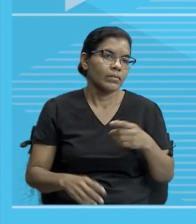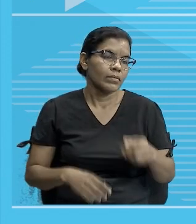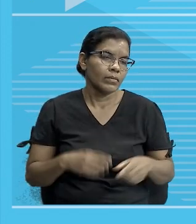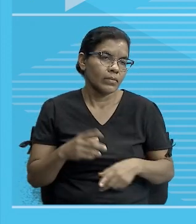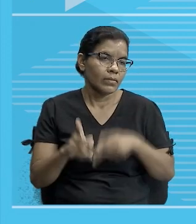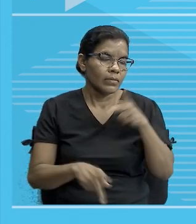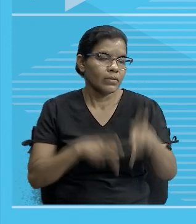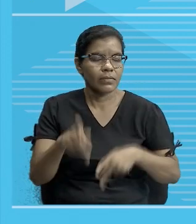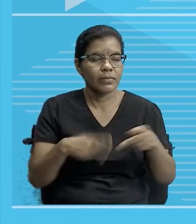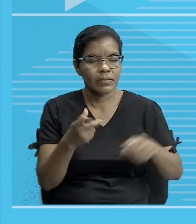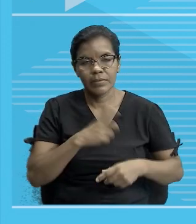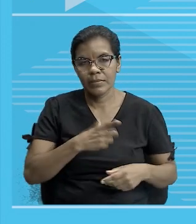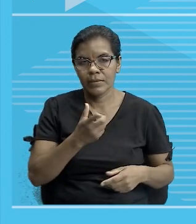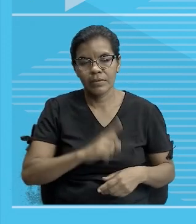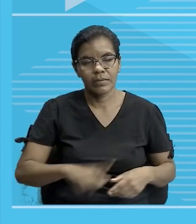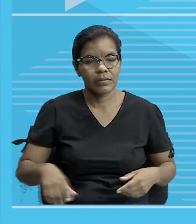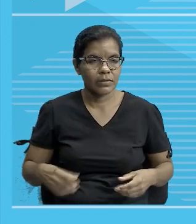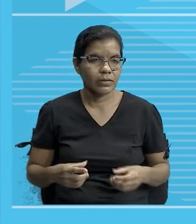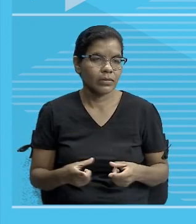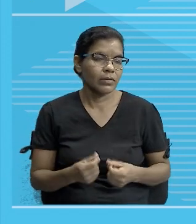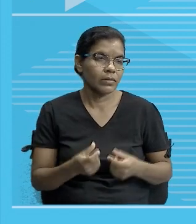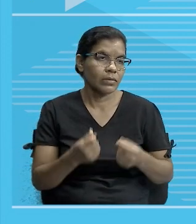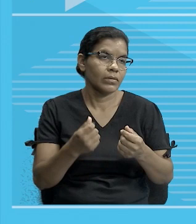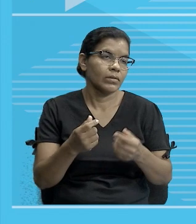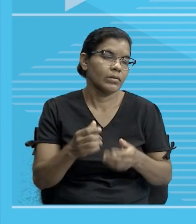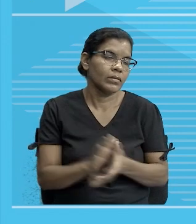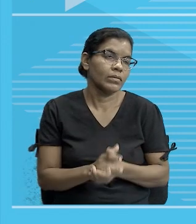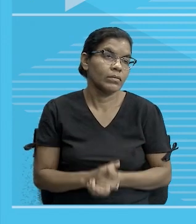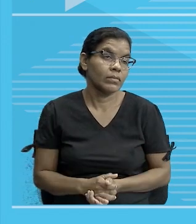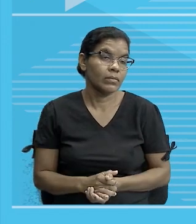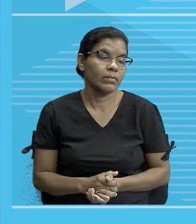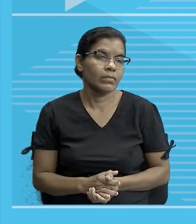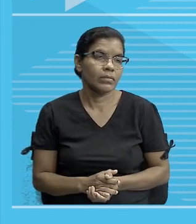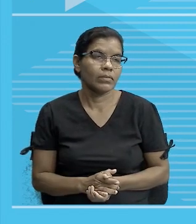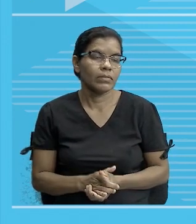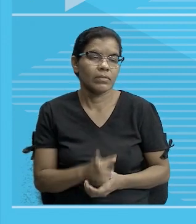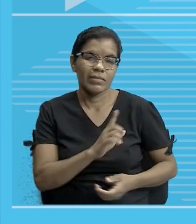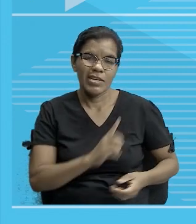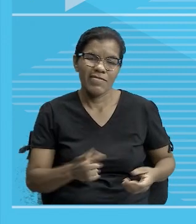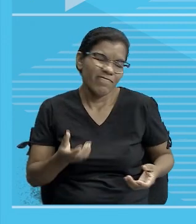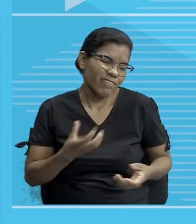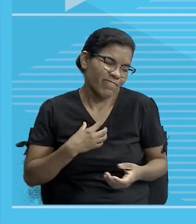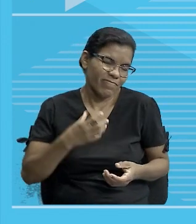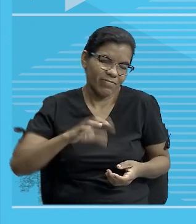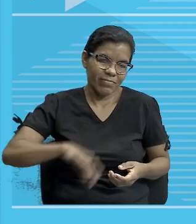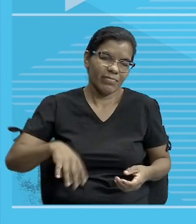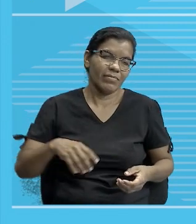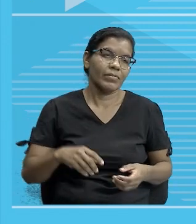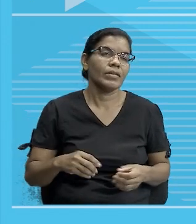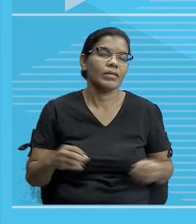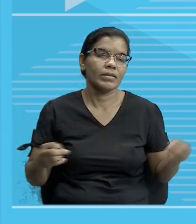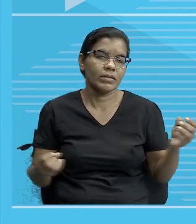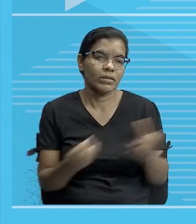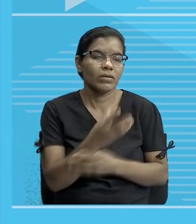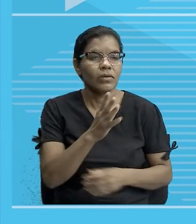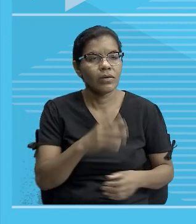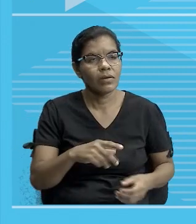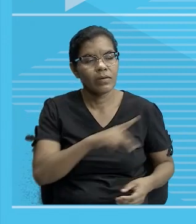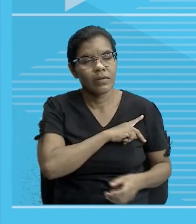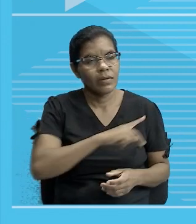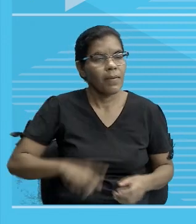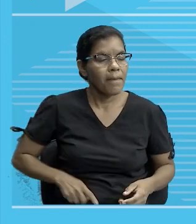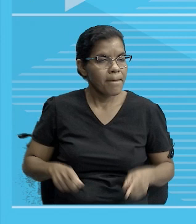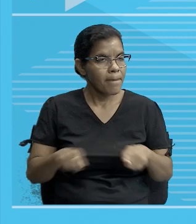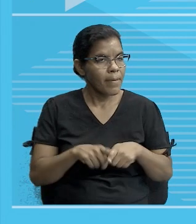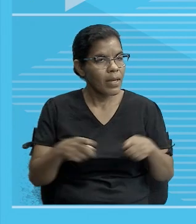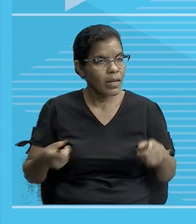não tinha dinheiro, não tinha receita, não tinha renda, não era benquisto nesse novo governo. Só que